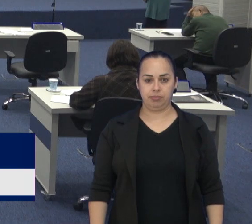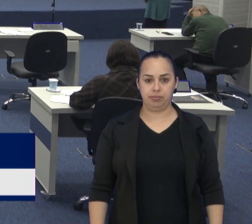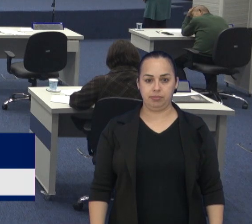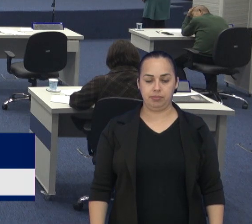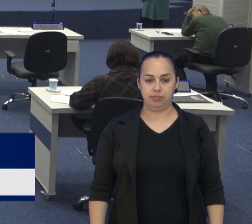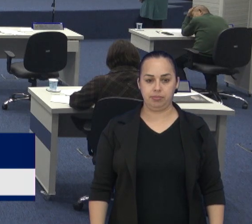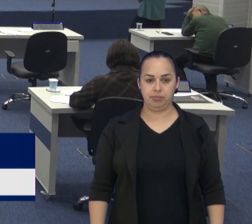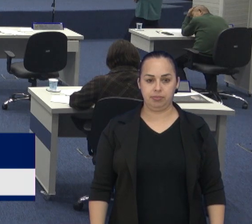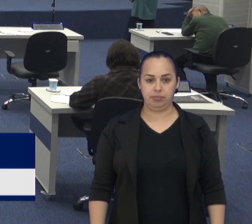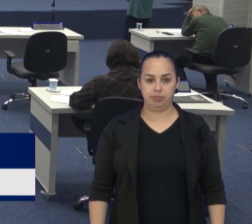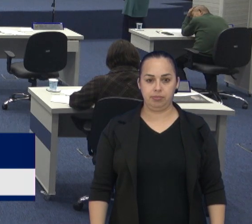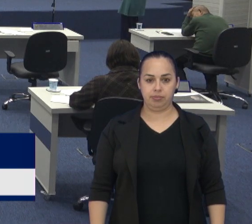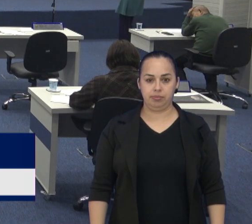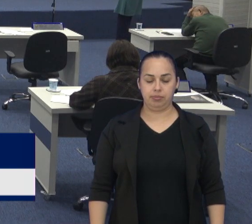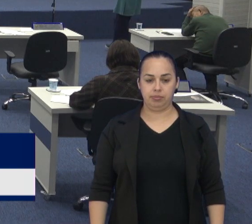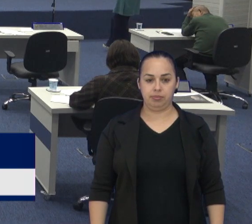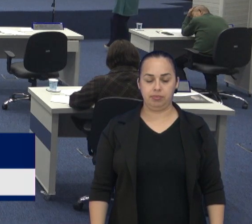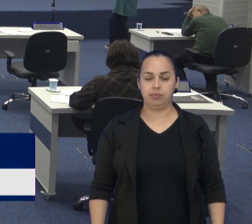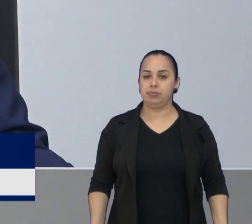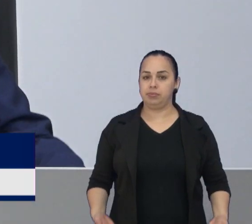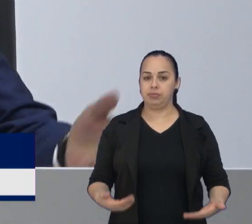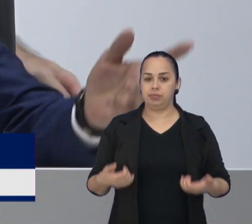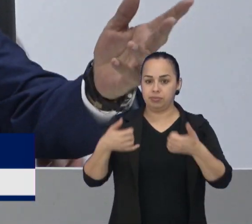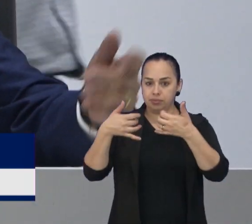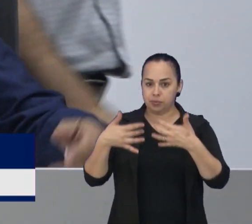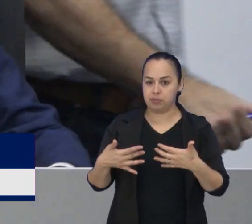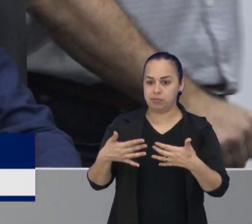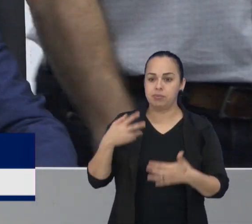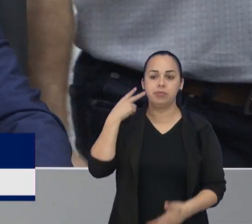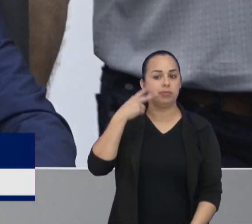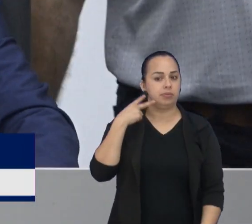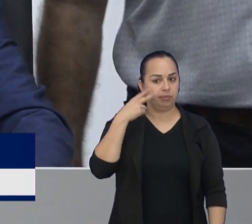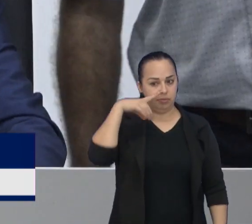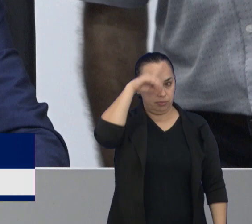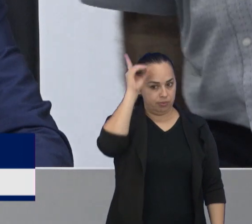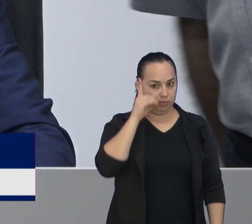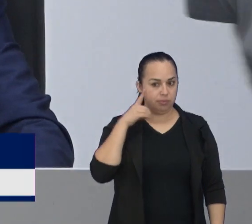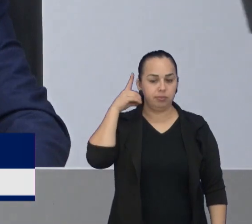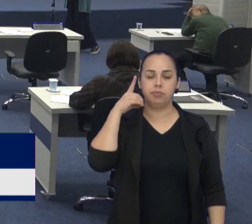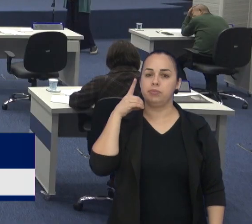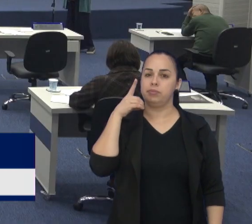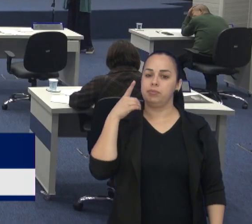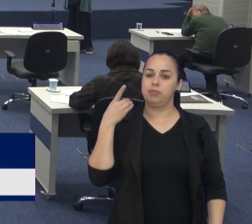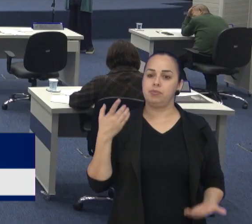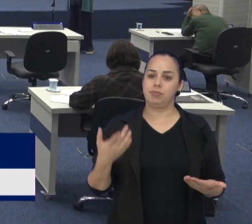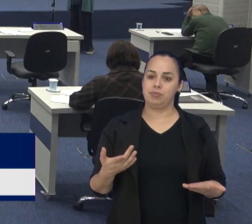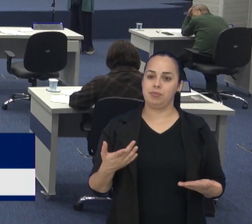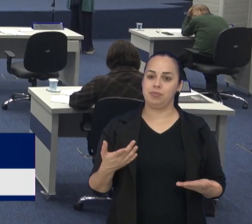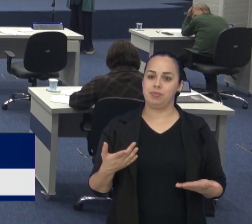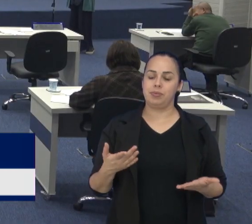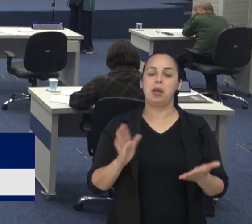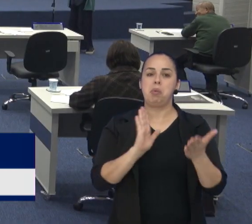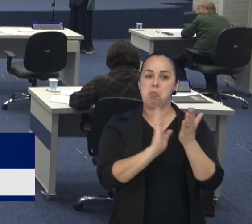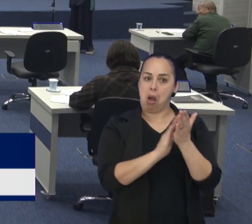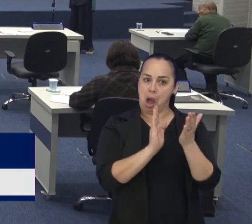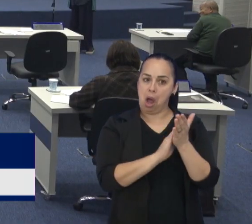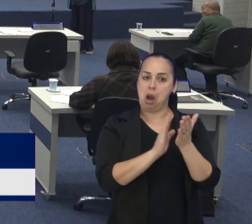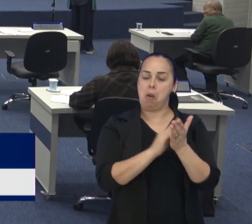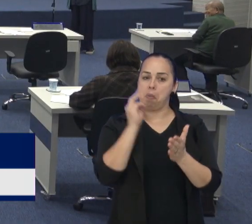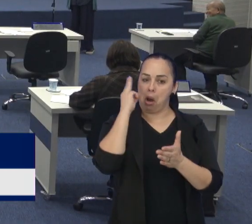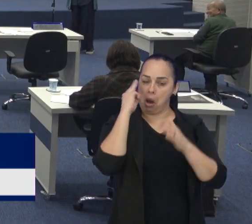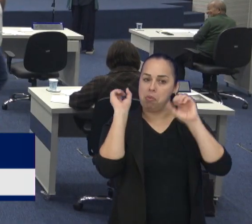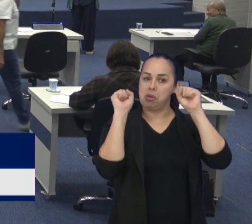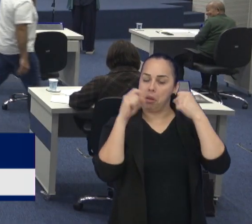Já justificou, já votou. Justificativa de votação, vereador Dulce Rita. Tem que parabenizar o Marcão aí, pelo menos está tomando